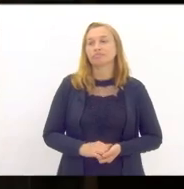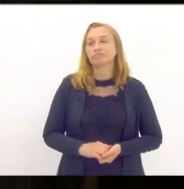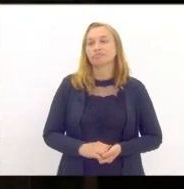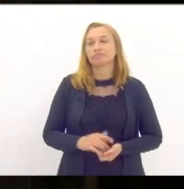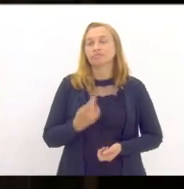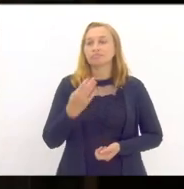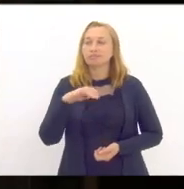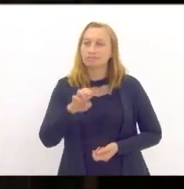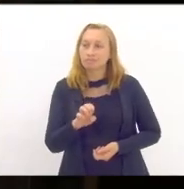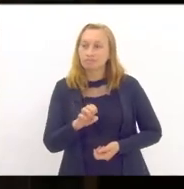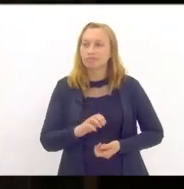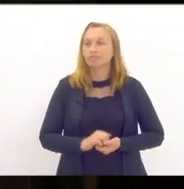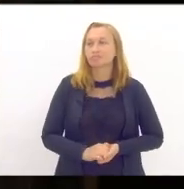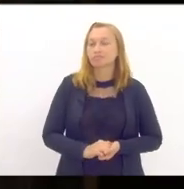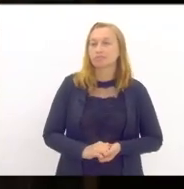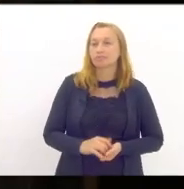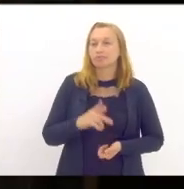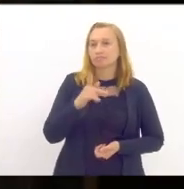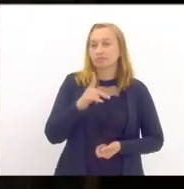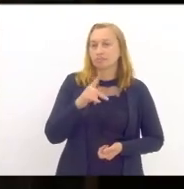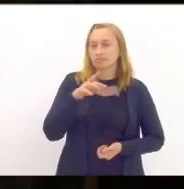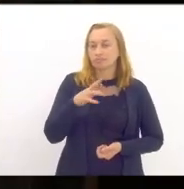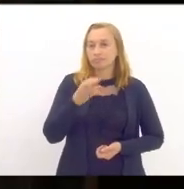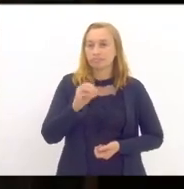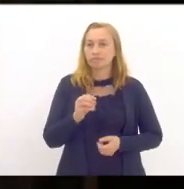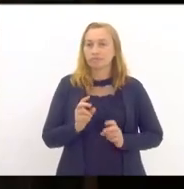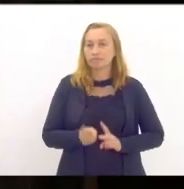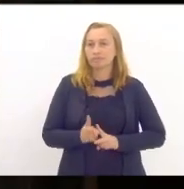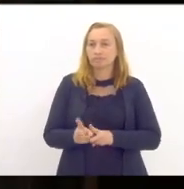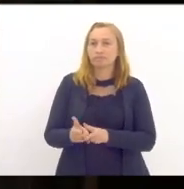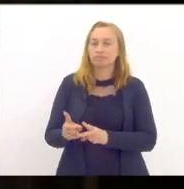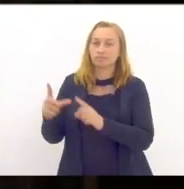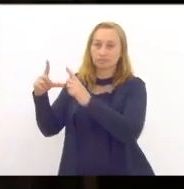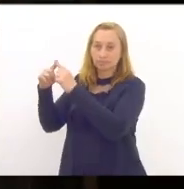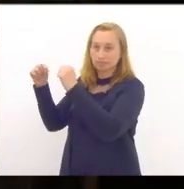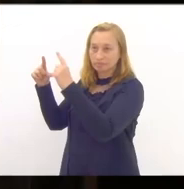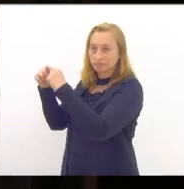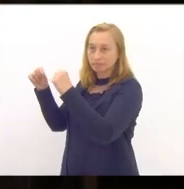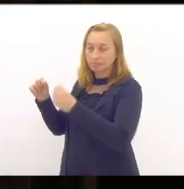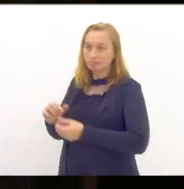Eric e Pedrinho estão caminhando para Brasília,